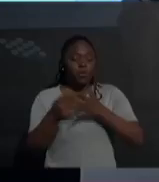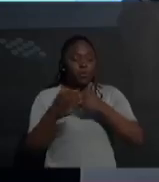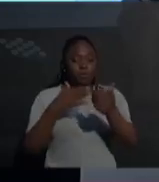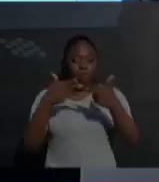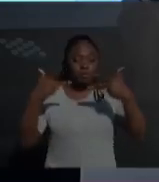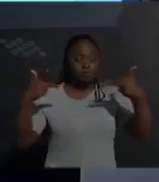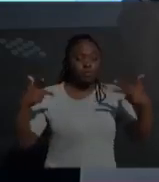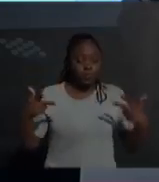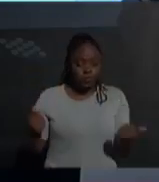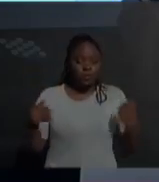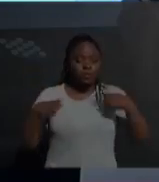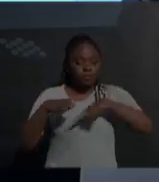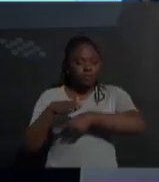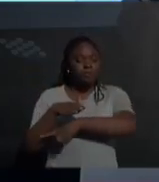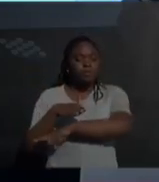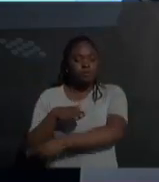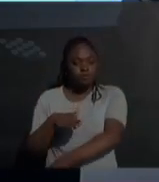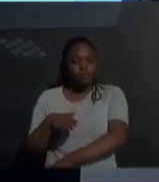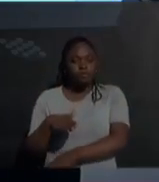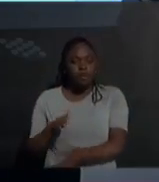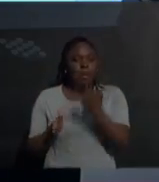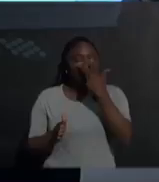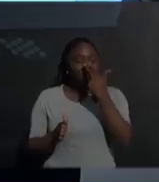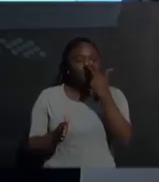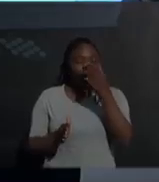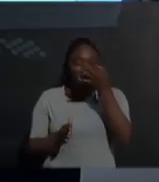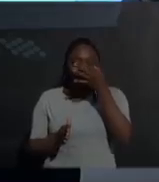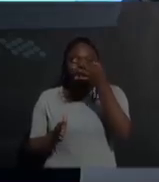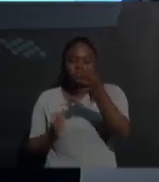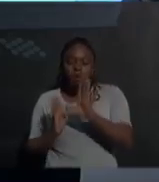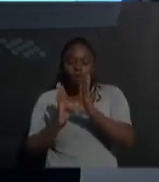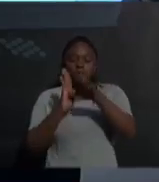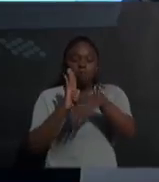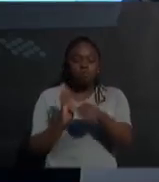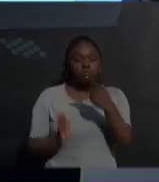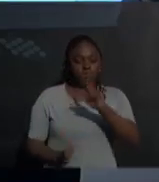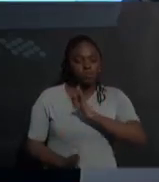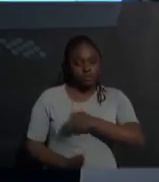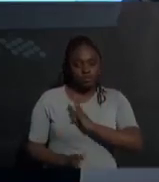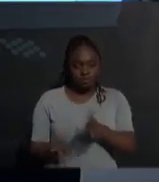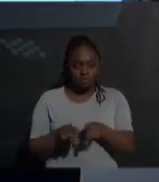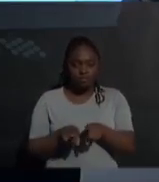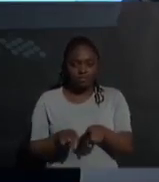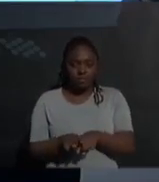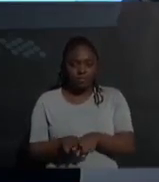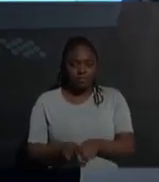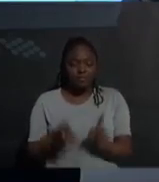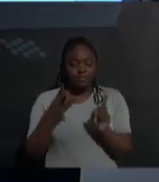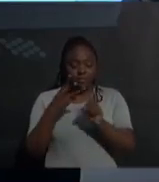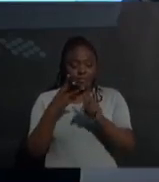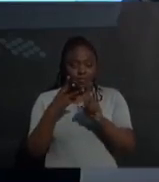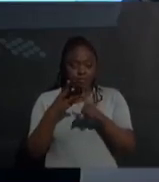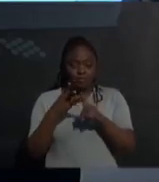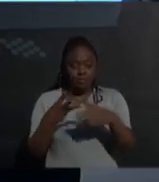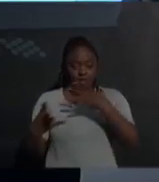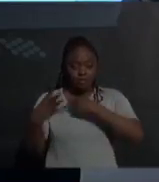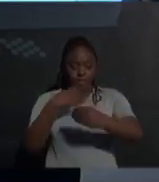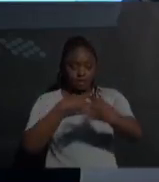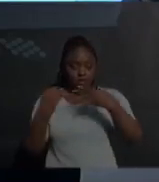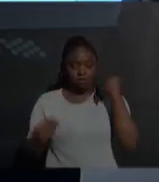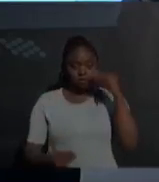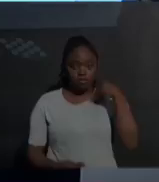coisa intensa vai roubar a sua atenção, vai roubar seu coração. Terceiro, uma geração sem experiência de